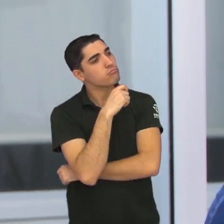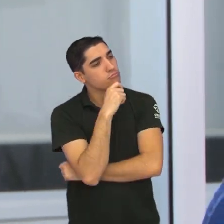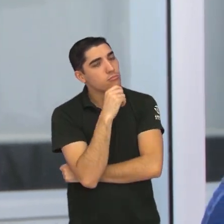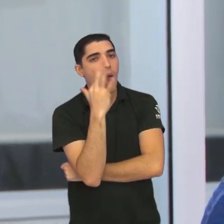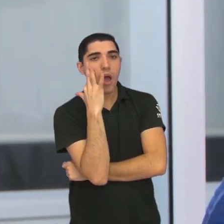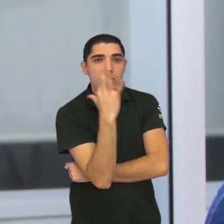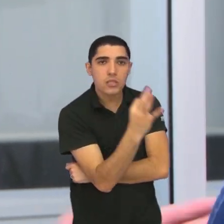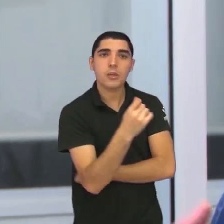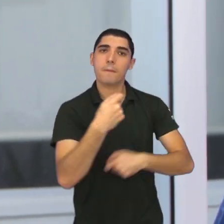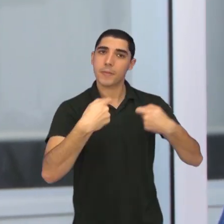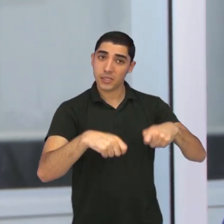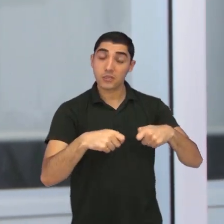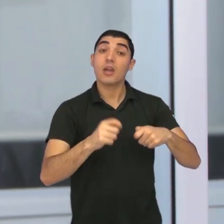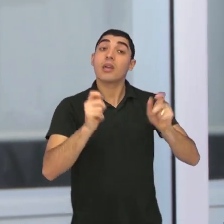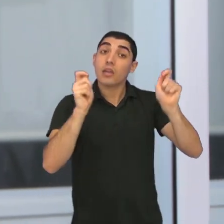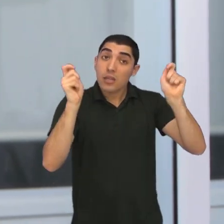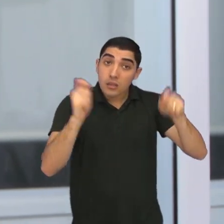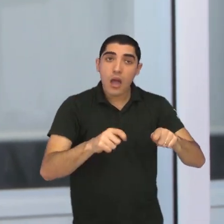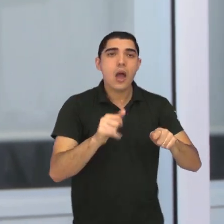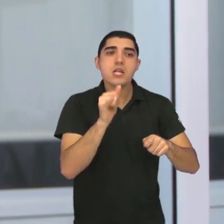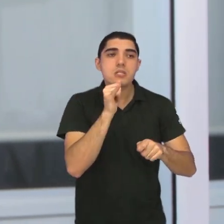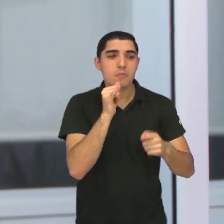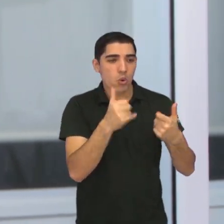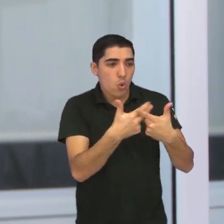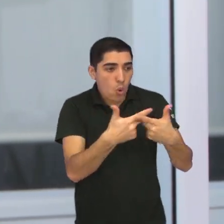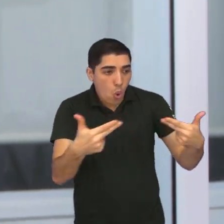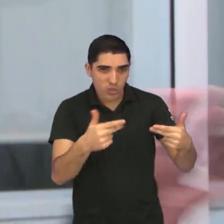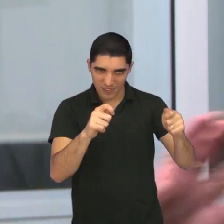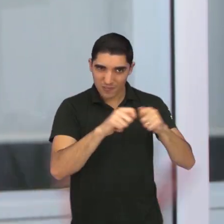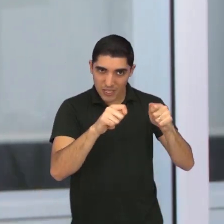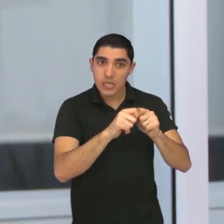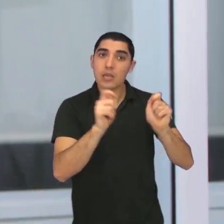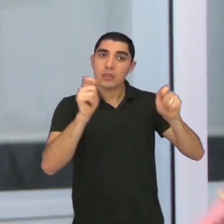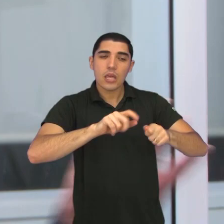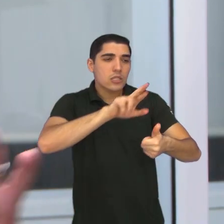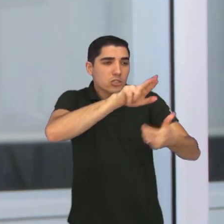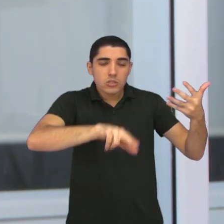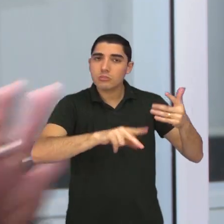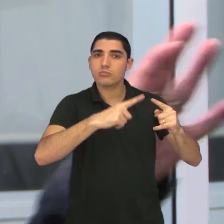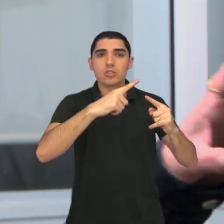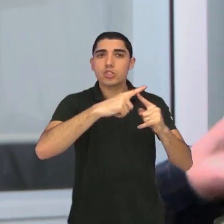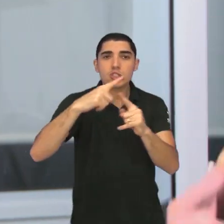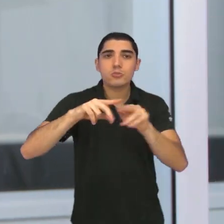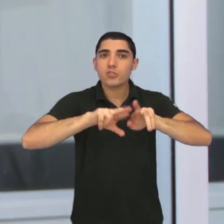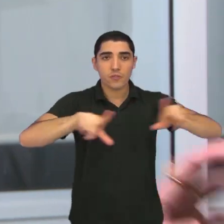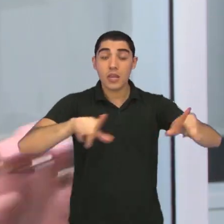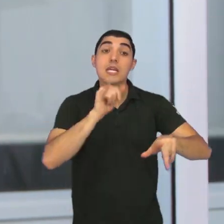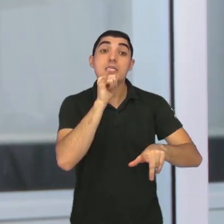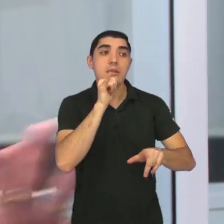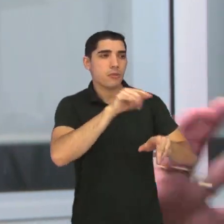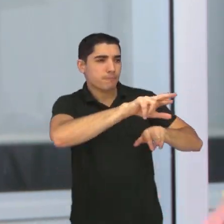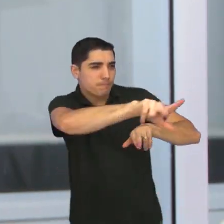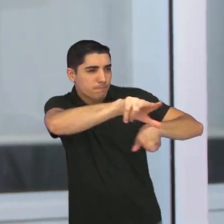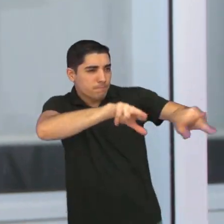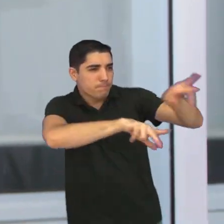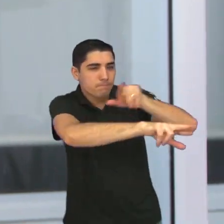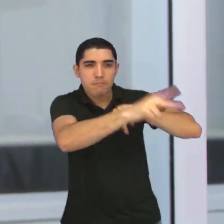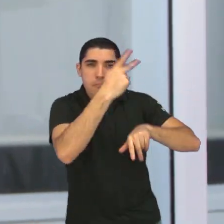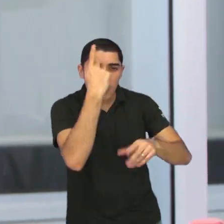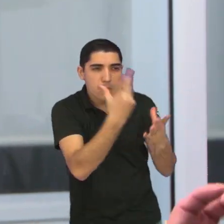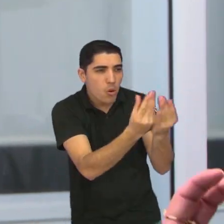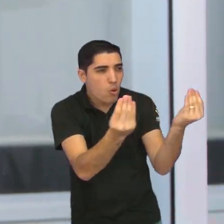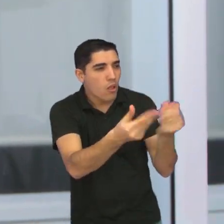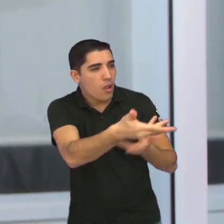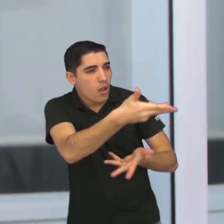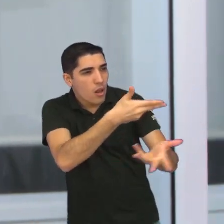que você tem várias maneiras de fazer a mesma coisa. E quando você escuta, né? A diversidade, muitas